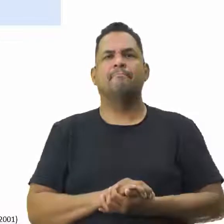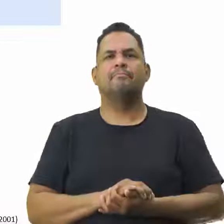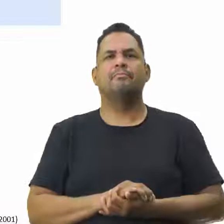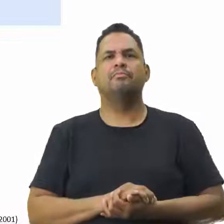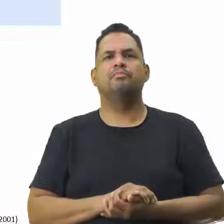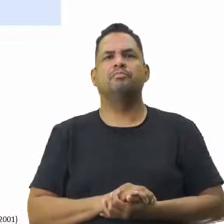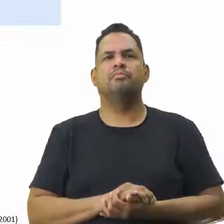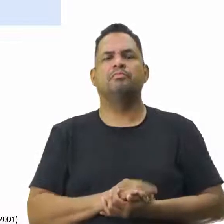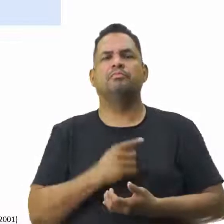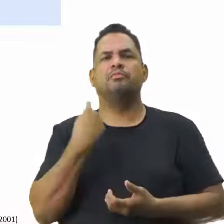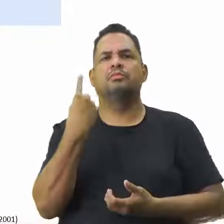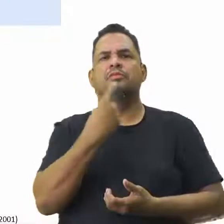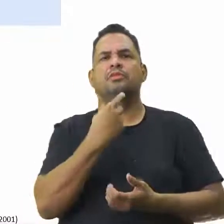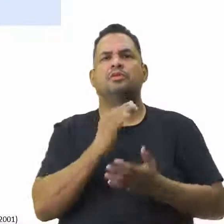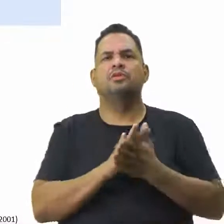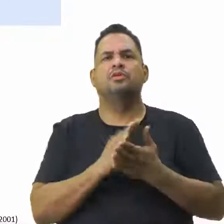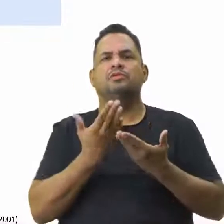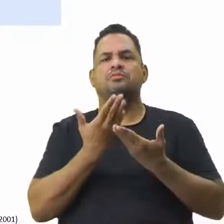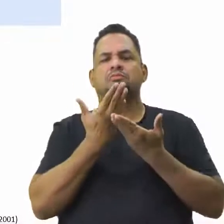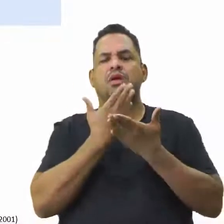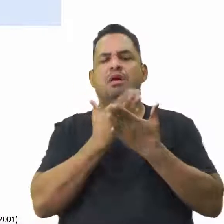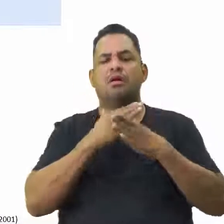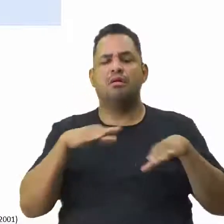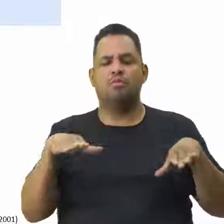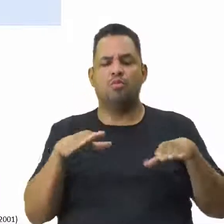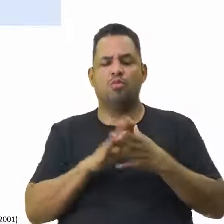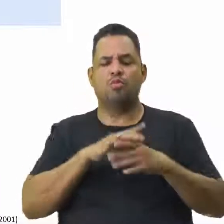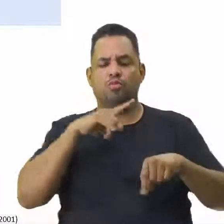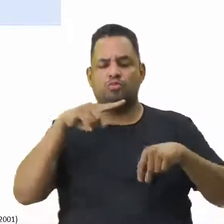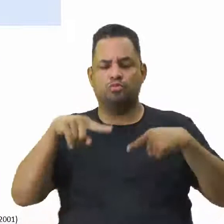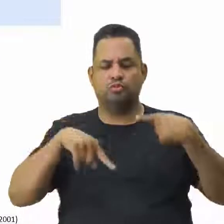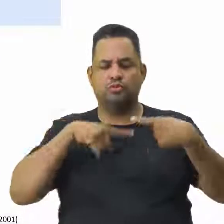Nós temos o encerramento do ciclo da casterita com